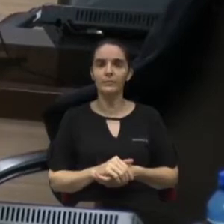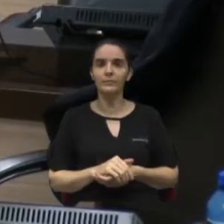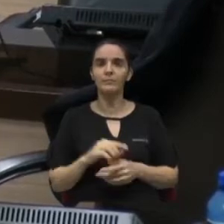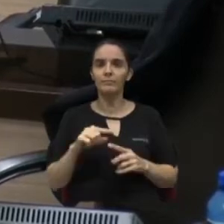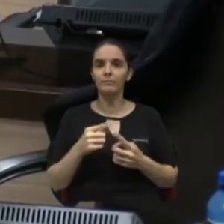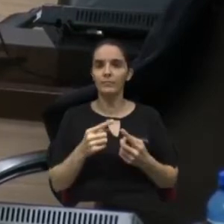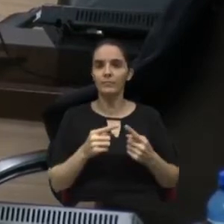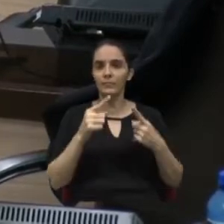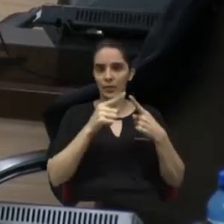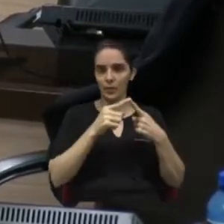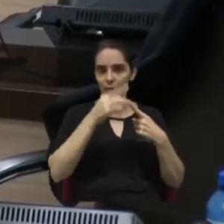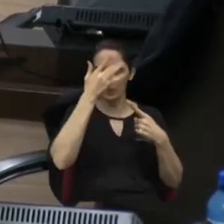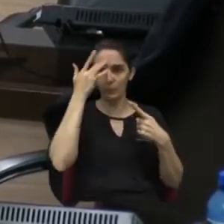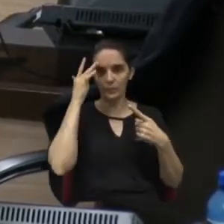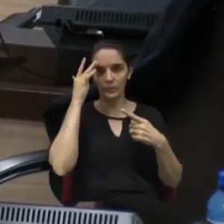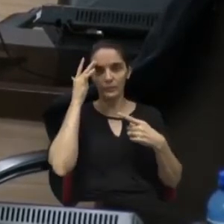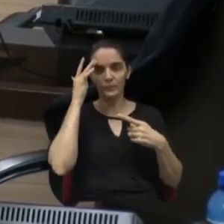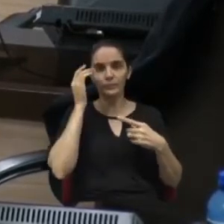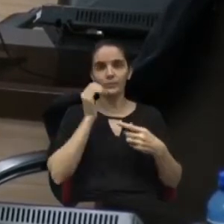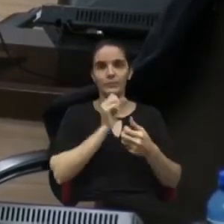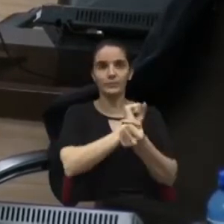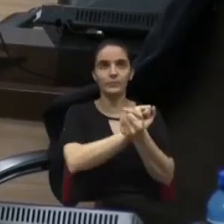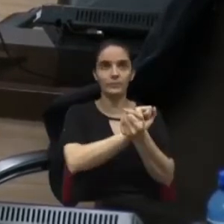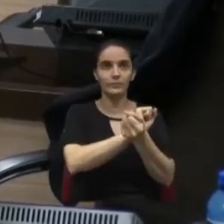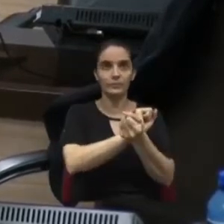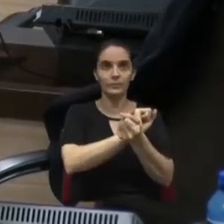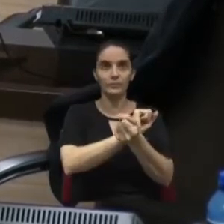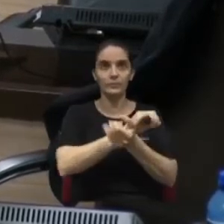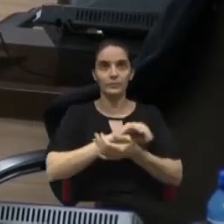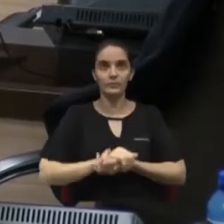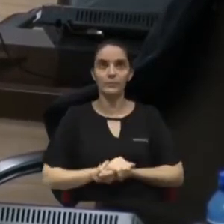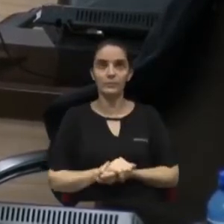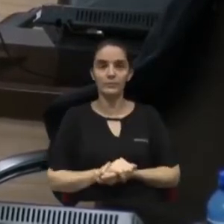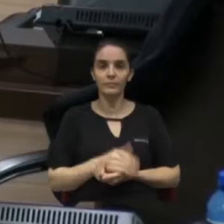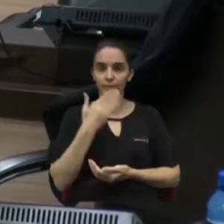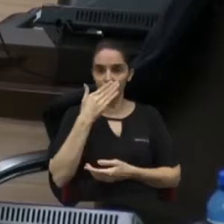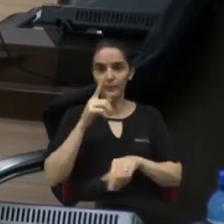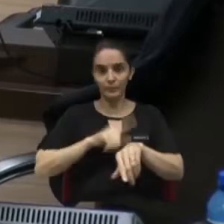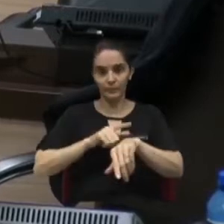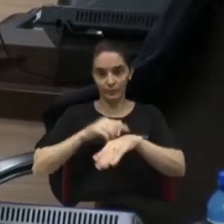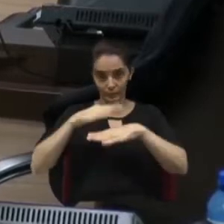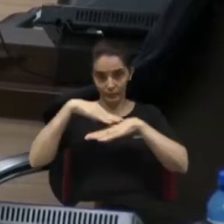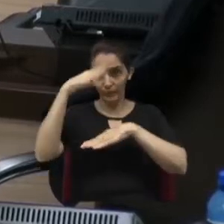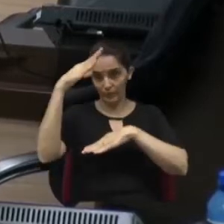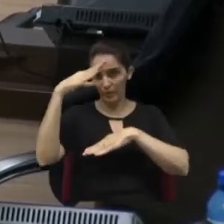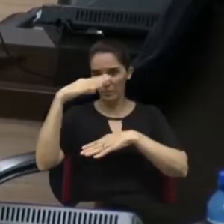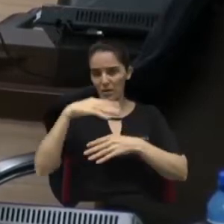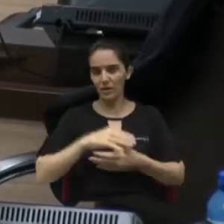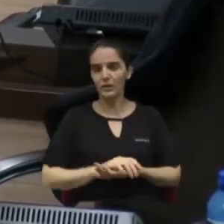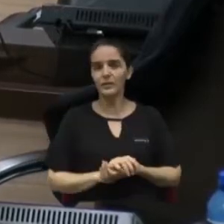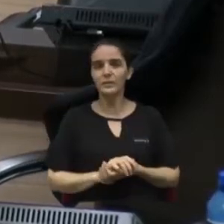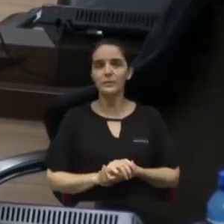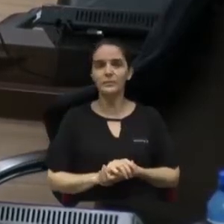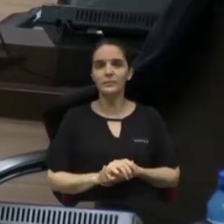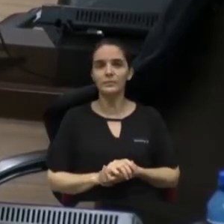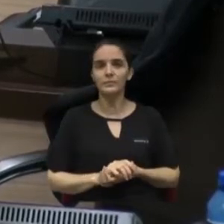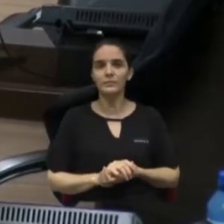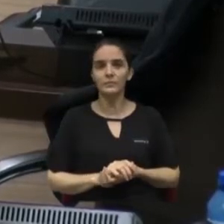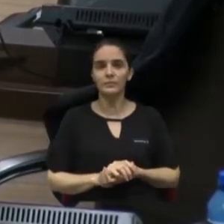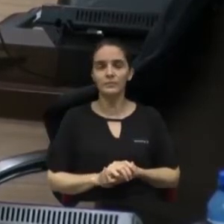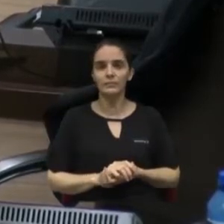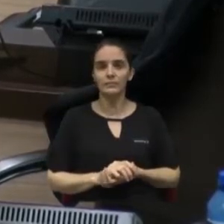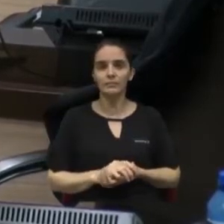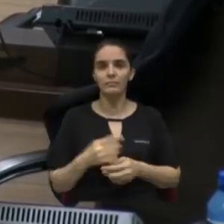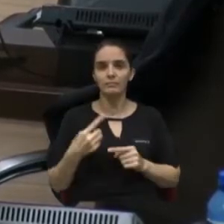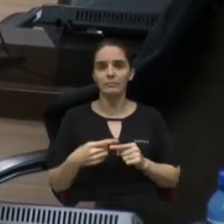um deles já está preso. Eu peço só a extensão, presidente, para não cometer nenhuma